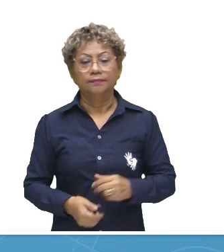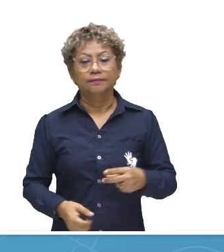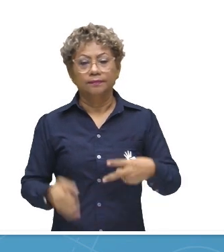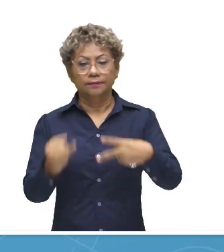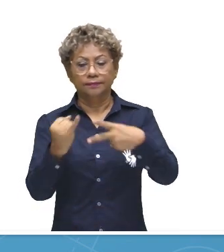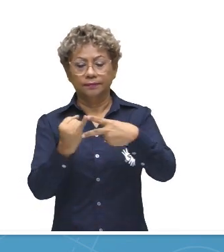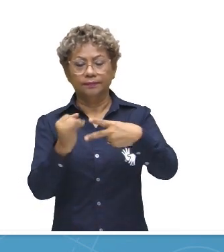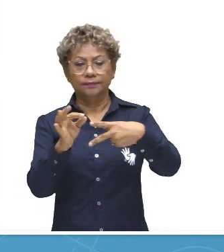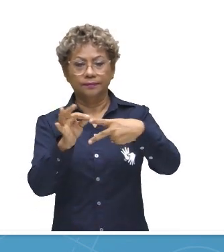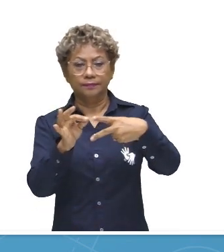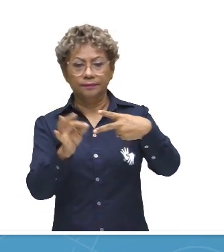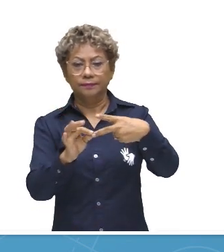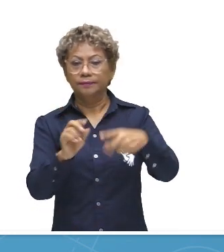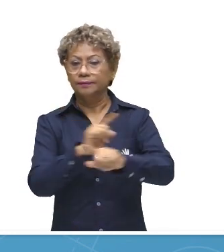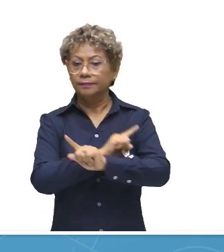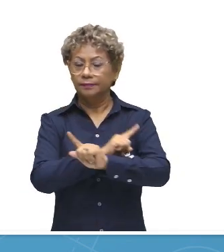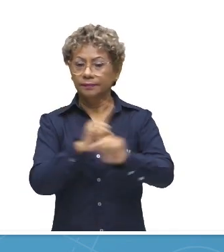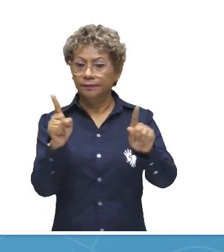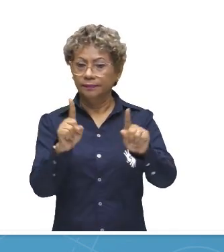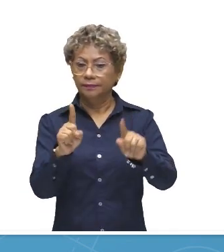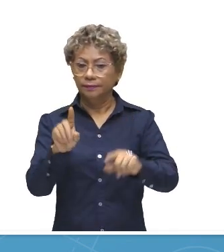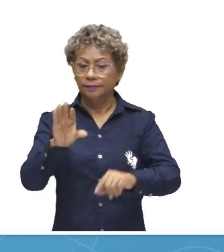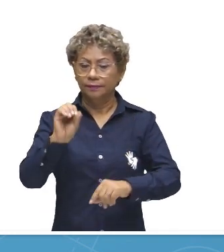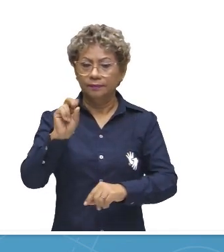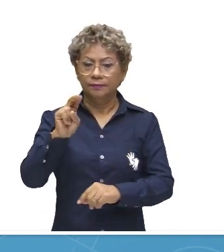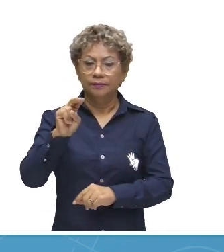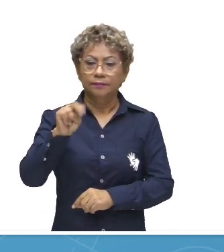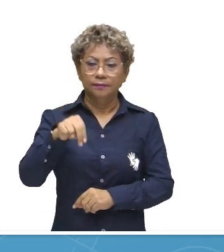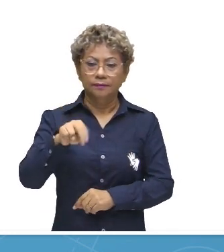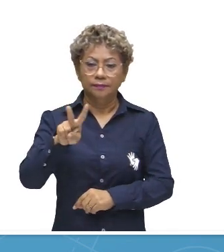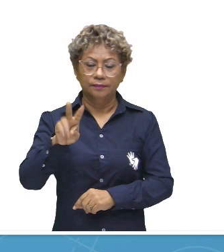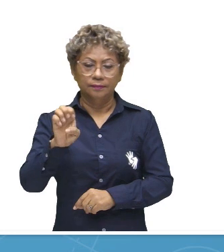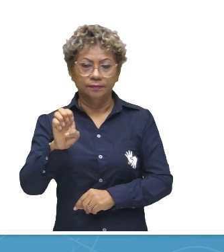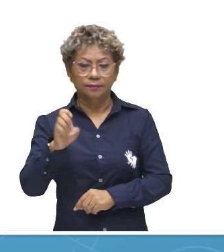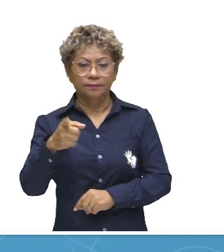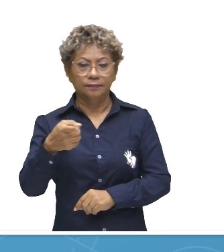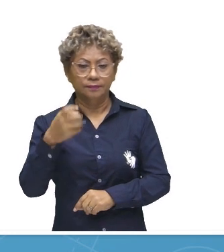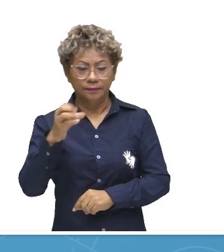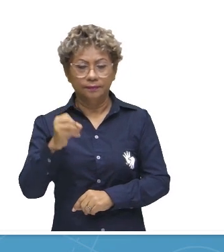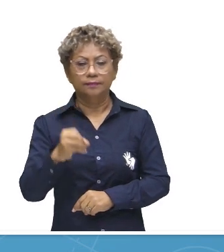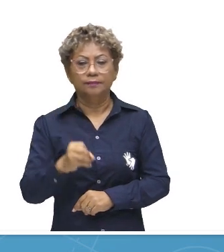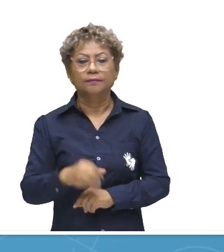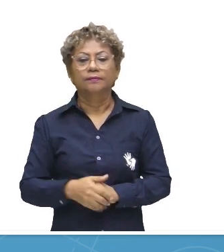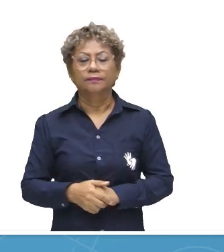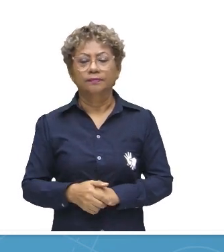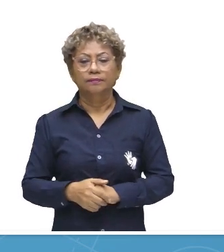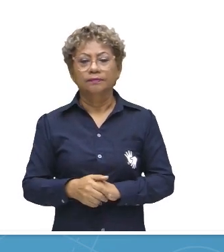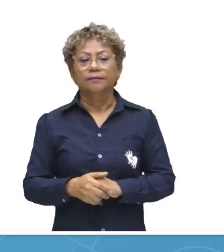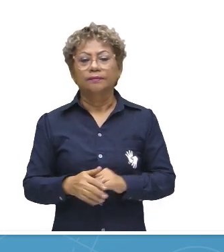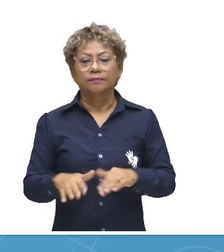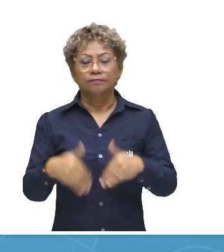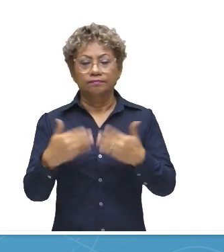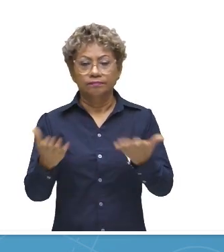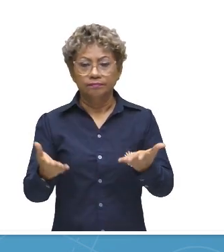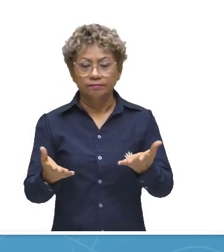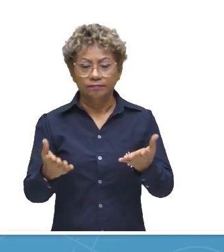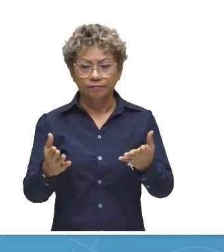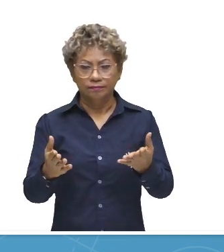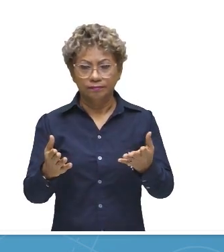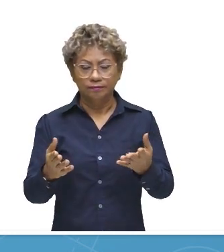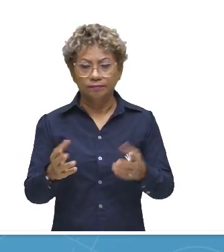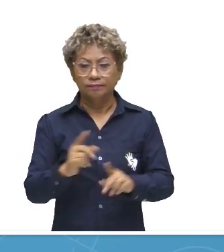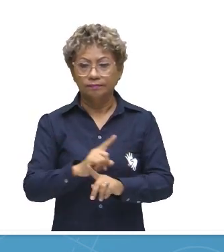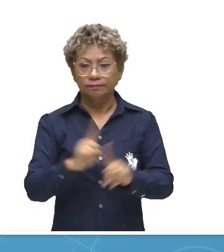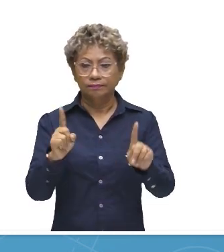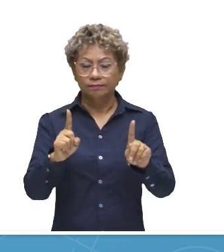de não convexo quando, dados os pontos, né, A e B no segmento, nem todos os pontos